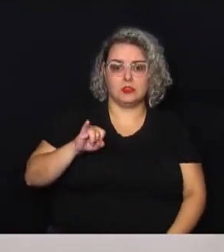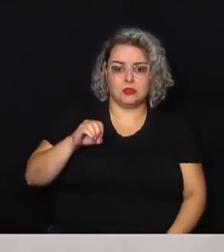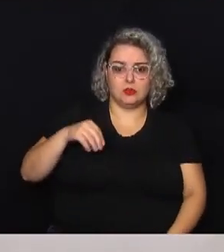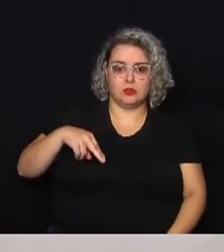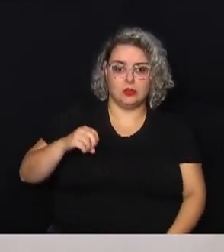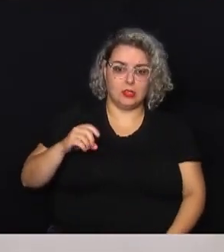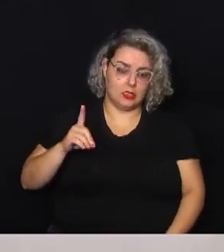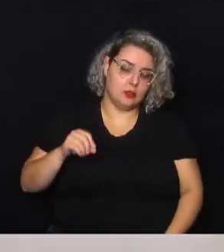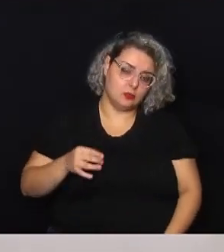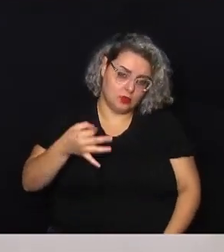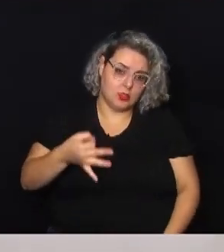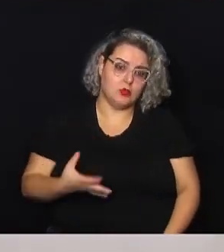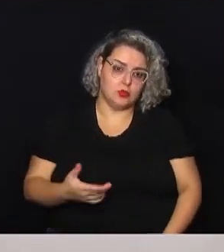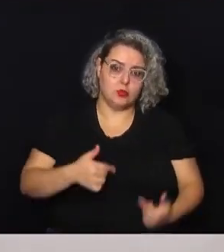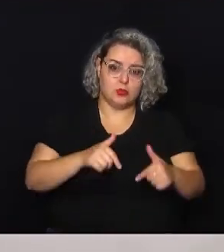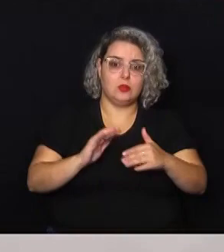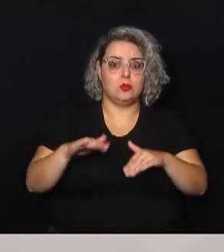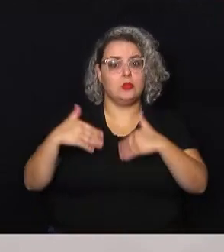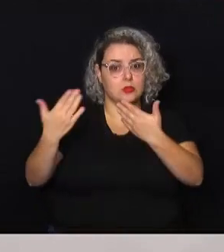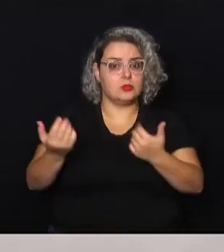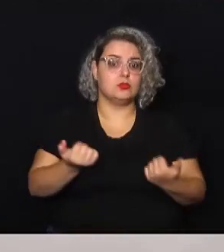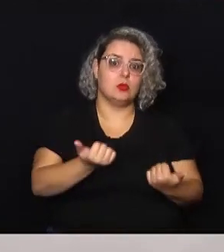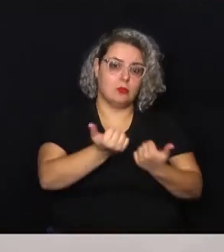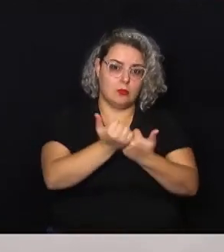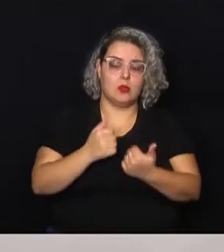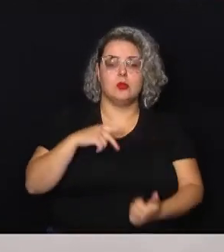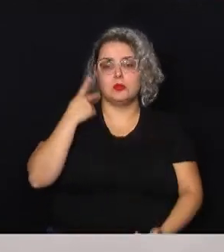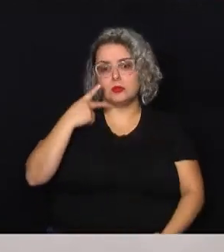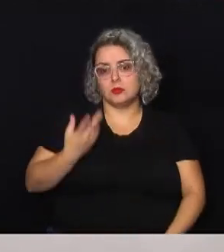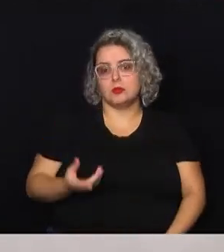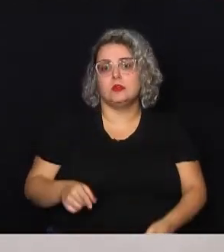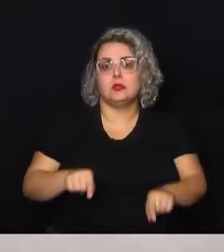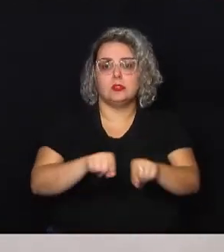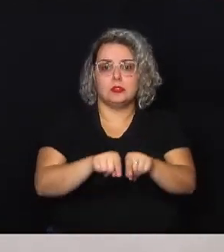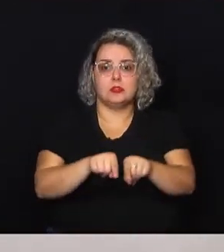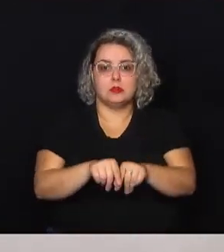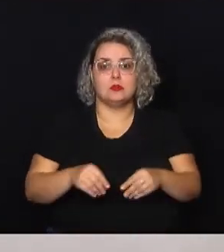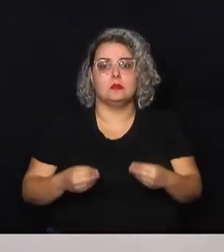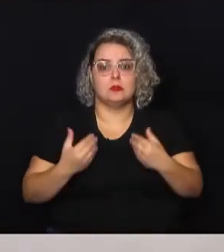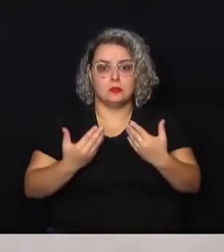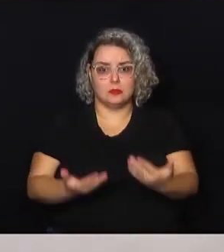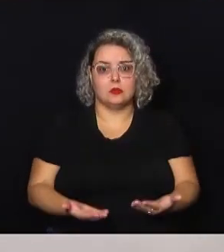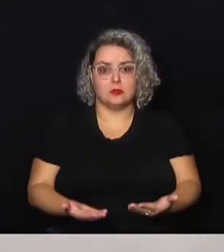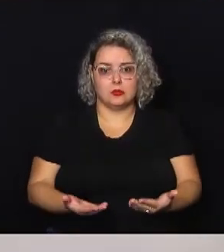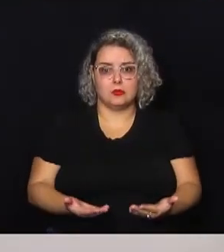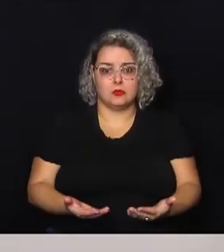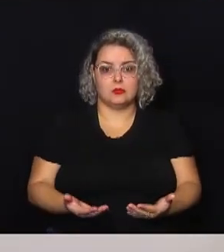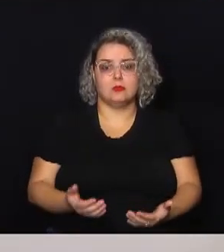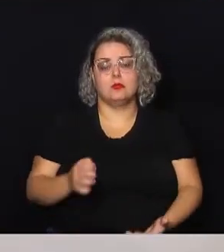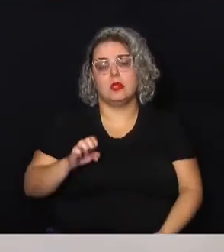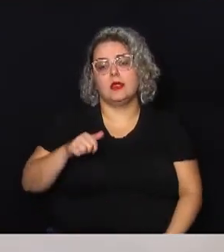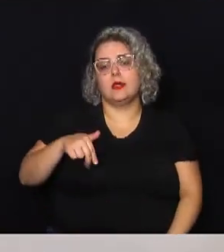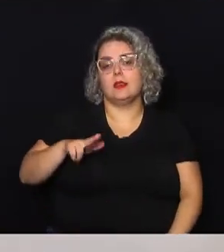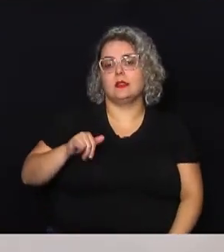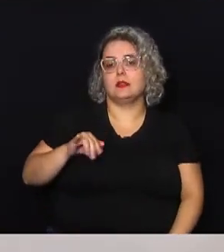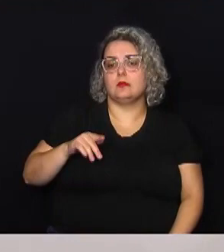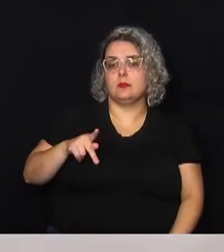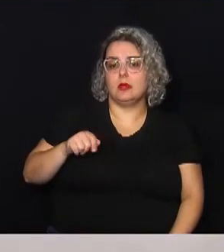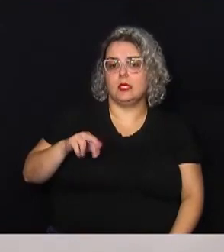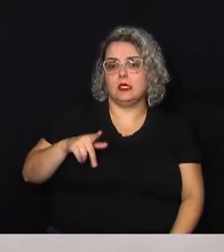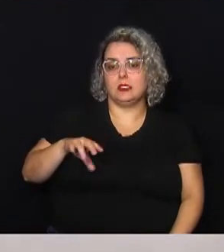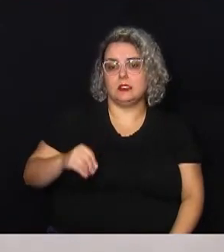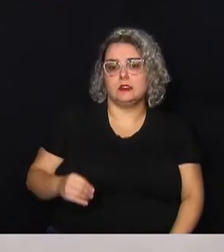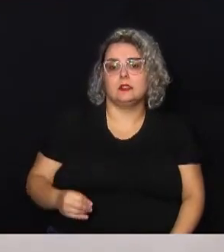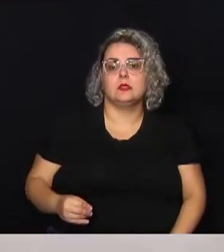um trabalho externo de Apoio aos vereadores e nós trouxemos também uma equiparação dos cargos de nível